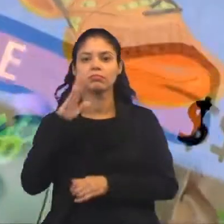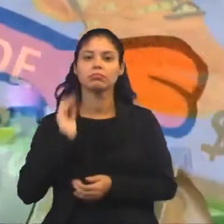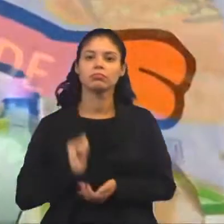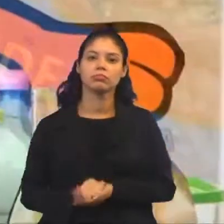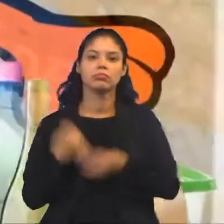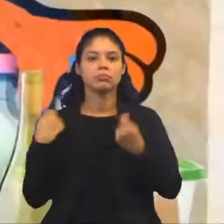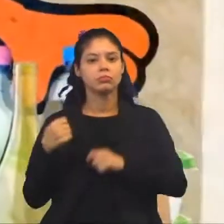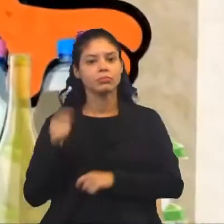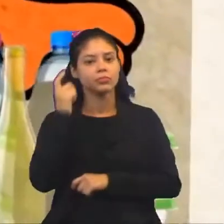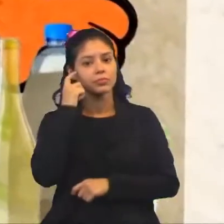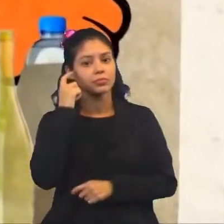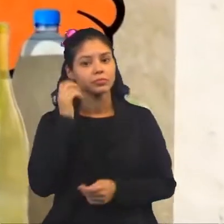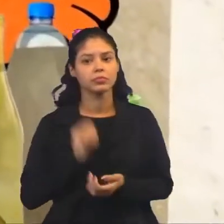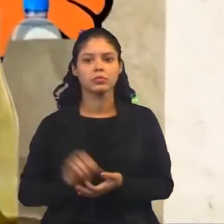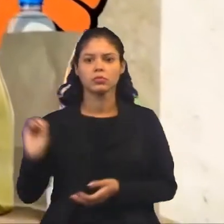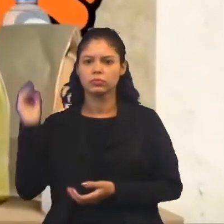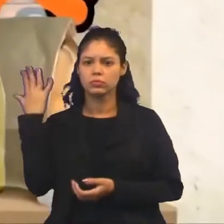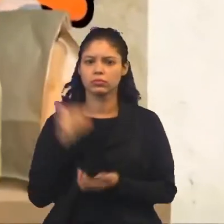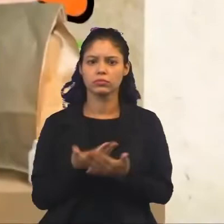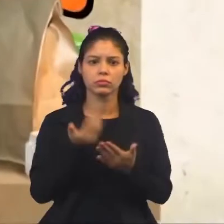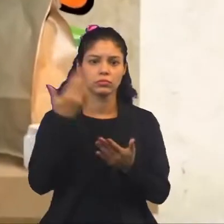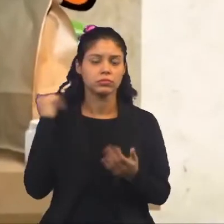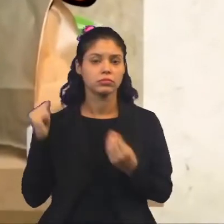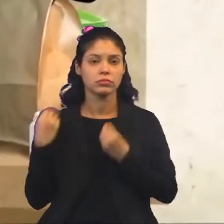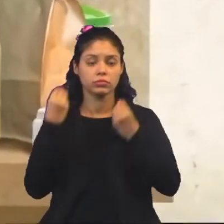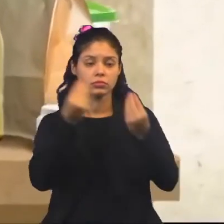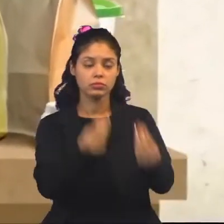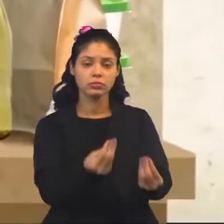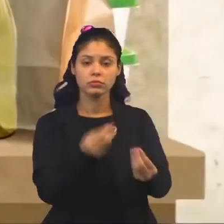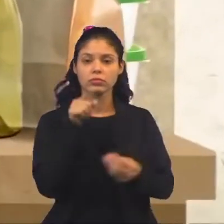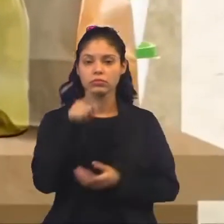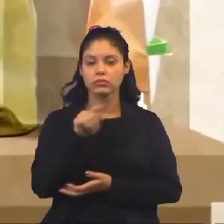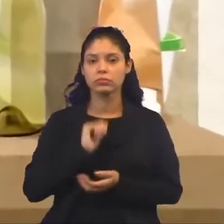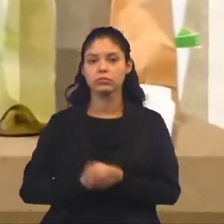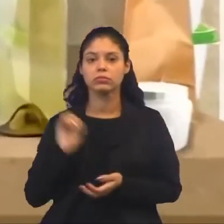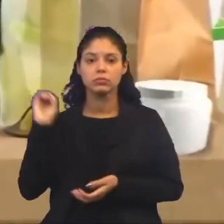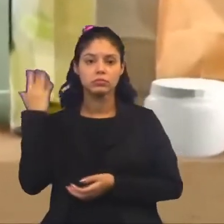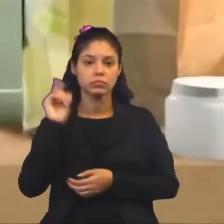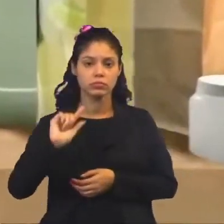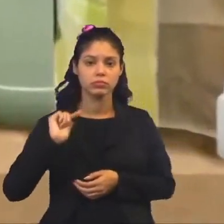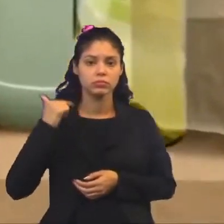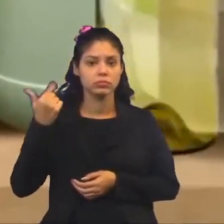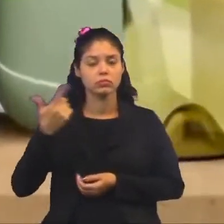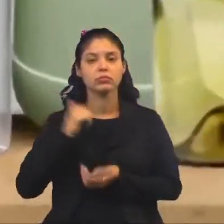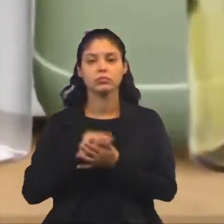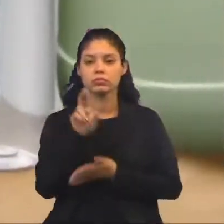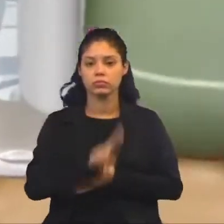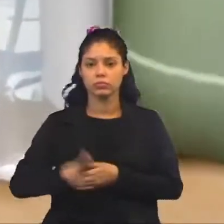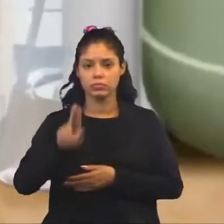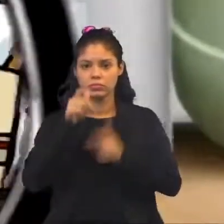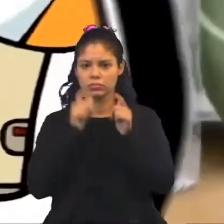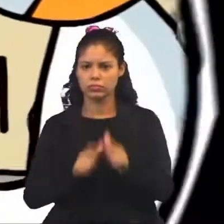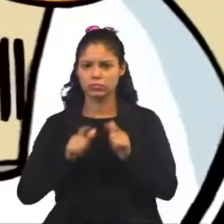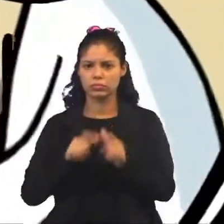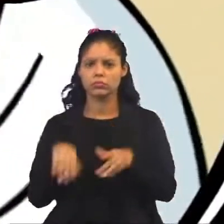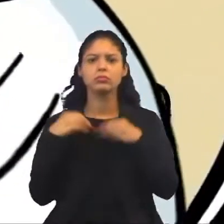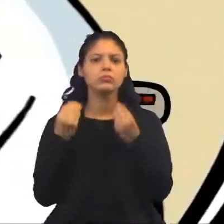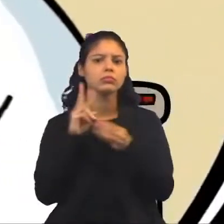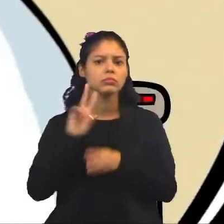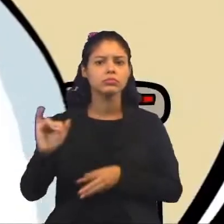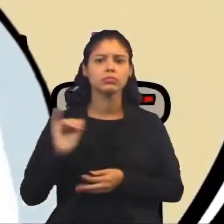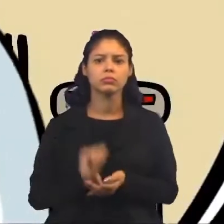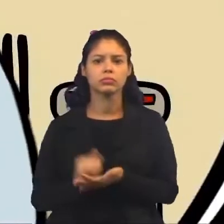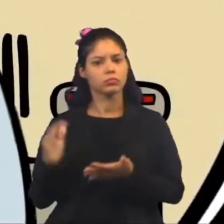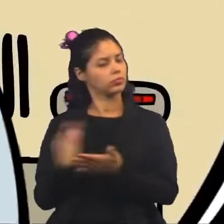É preciso pensar o que acontece antes do produto chegar até você e o que acontece depois de você usá-lo, de onde veio e para onde vai.